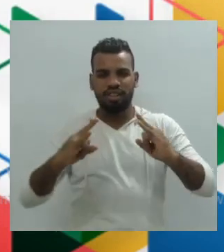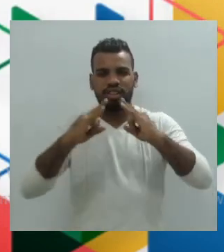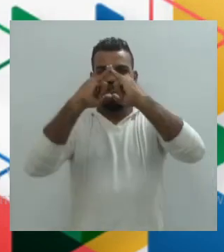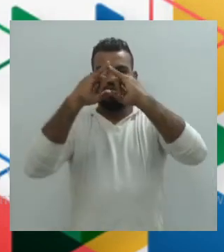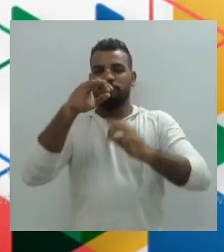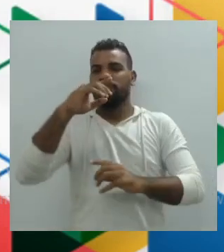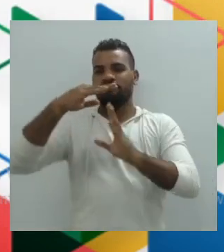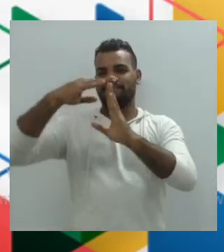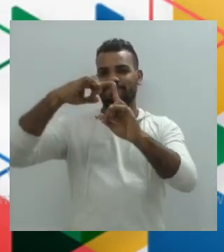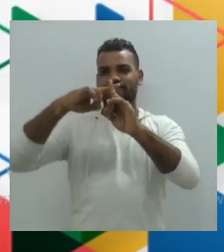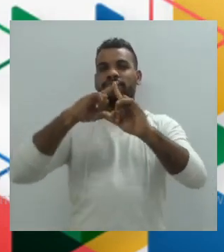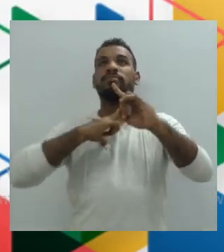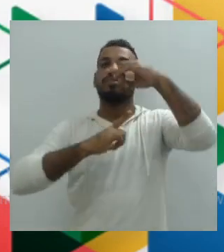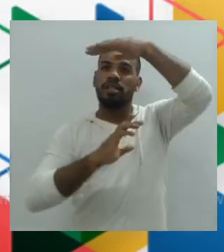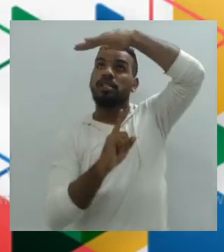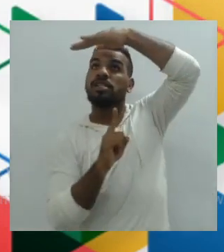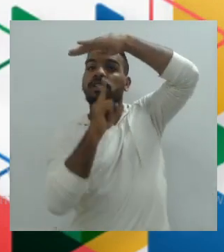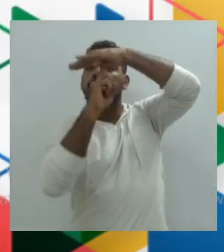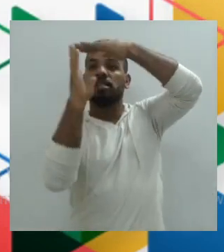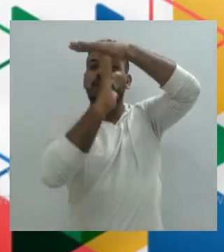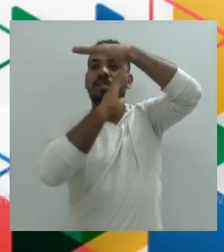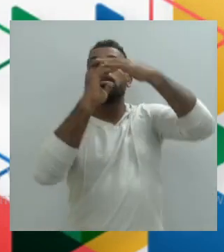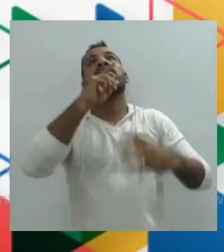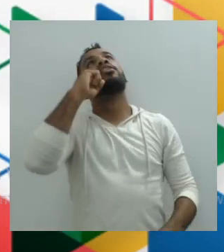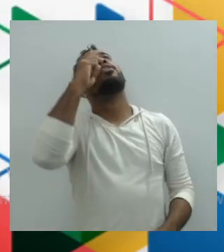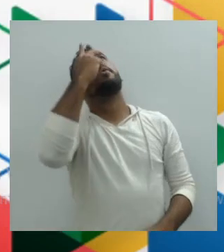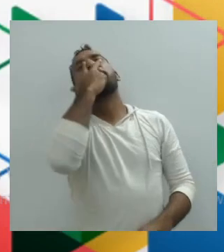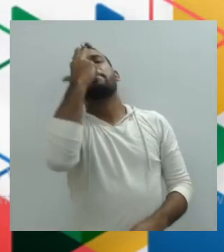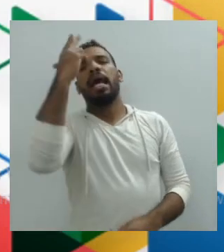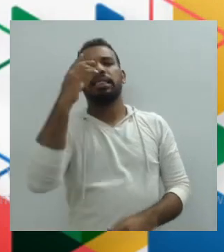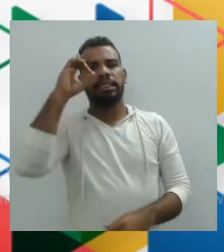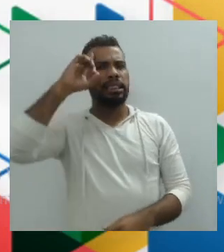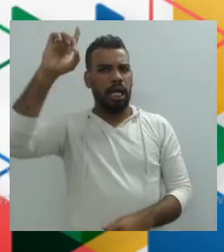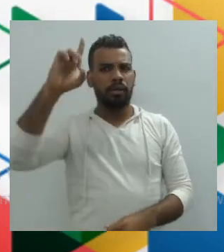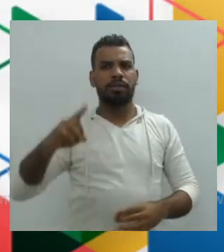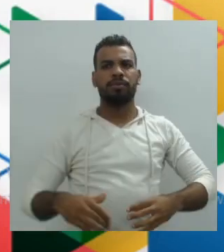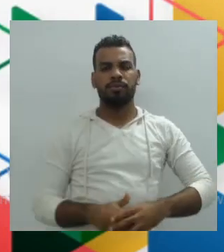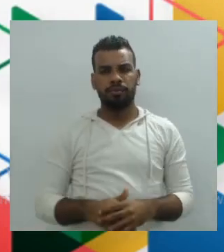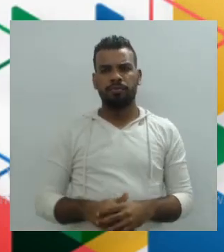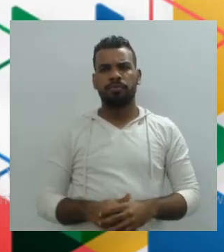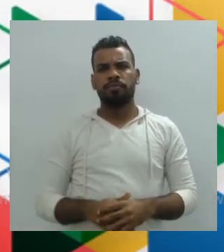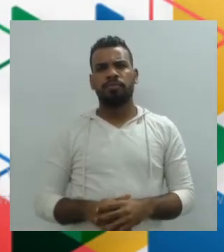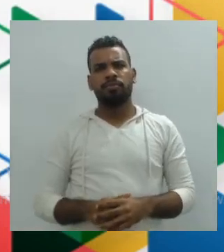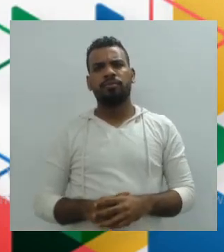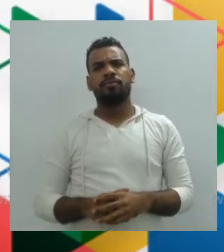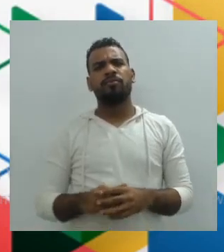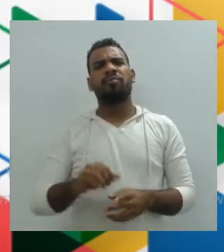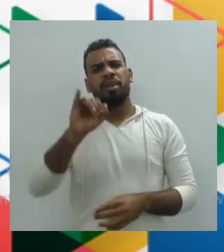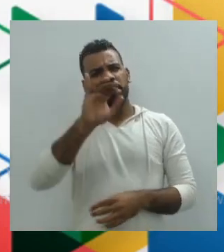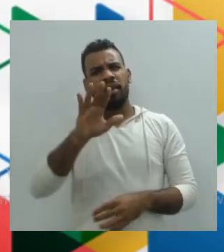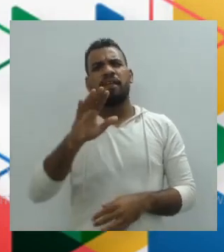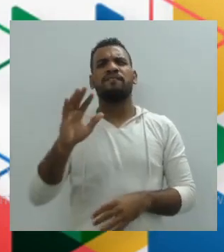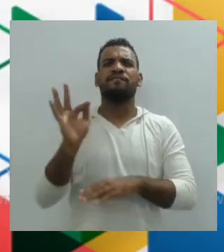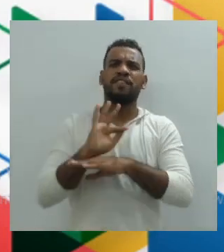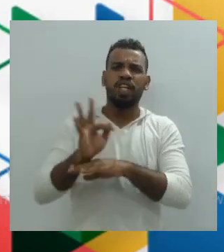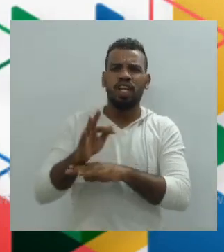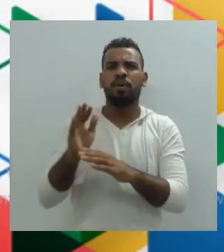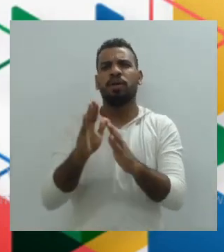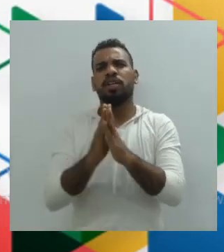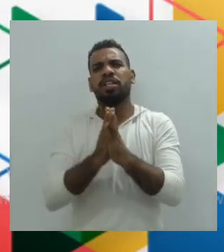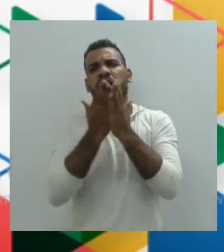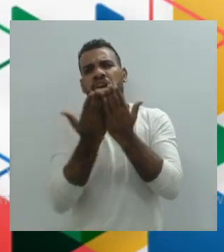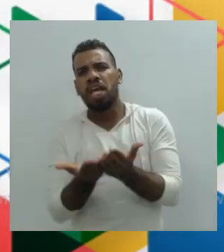uma figura que representa Deus. Você já deve ter visto essa imagem em filmes, em livros,